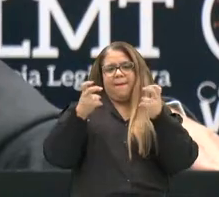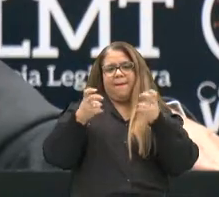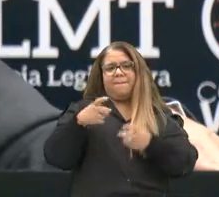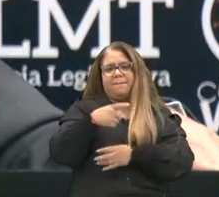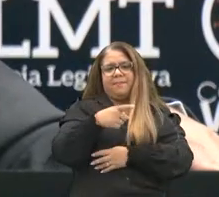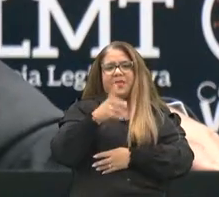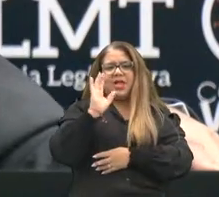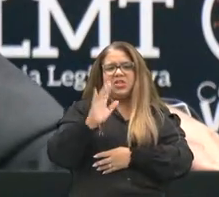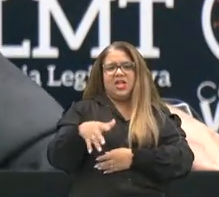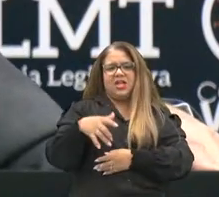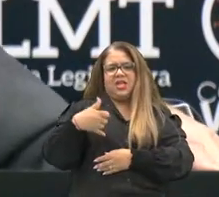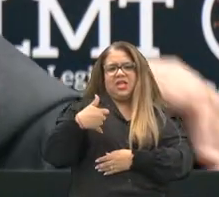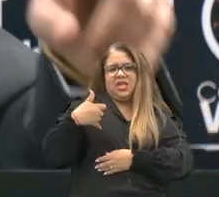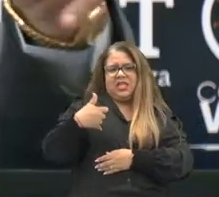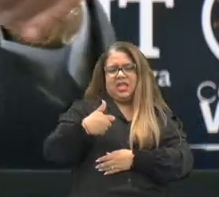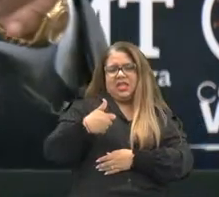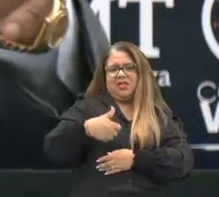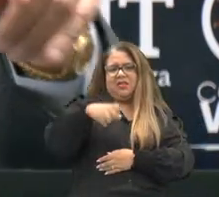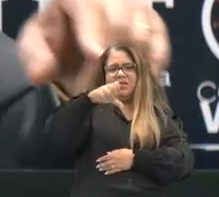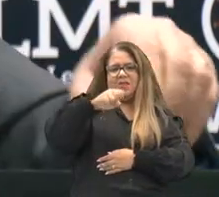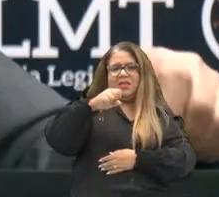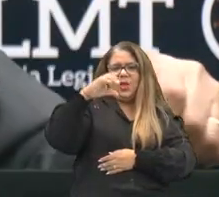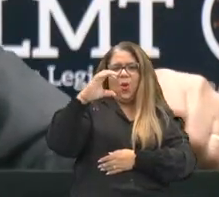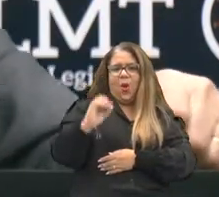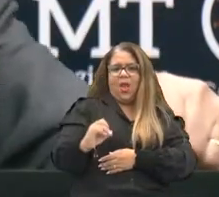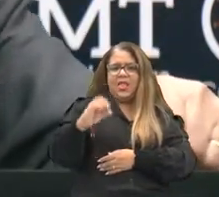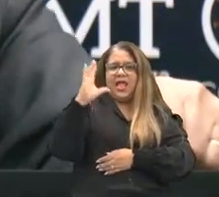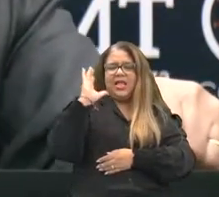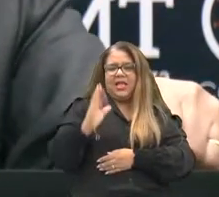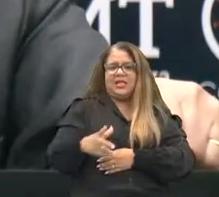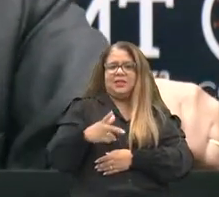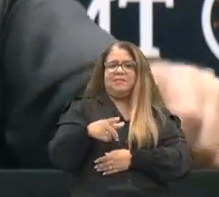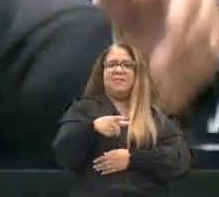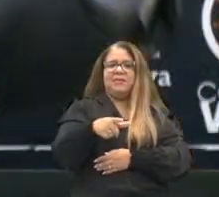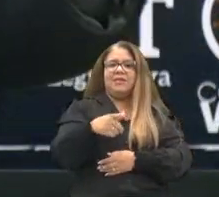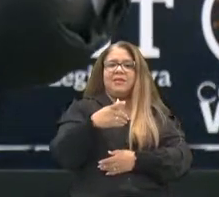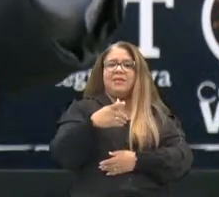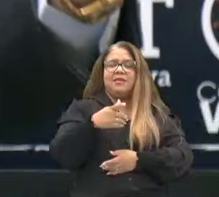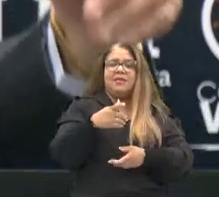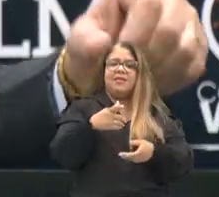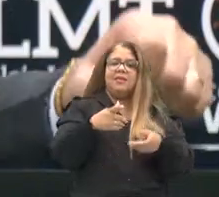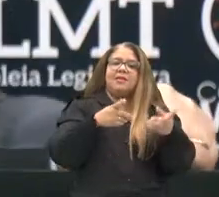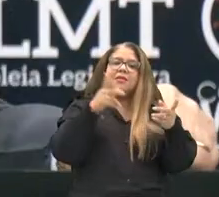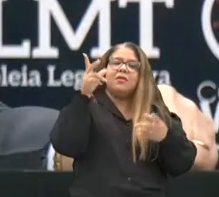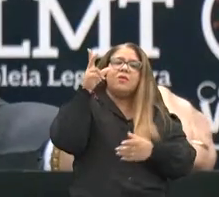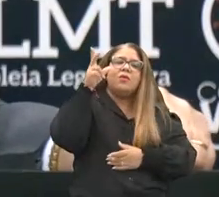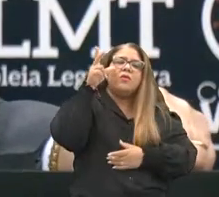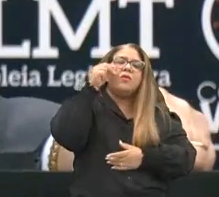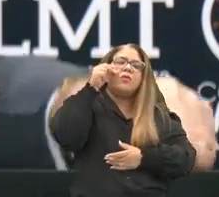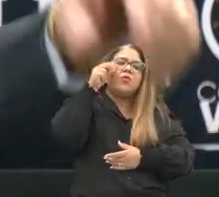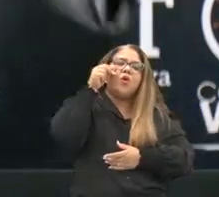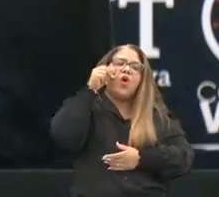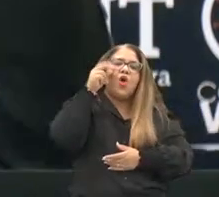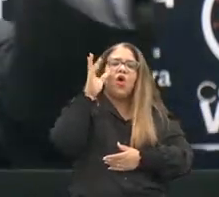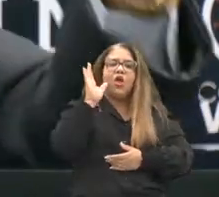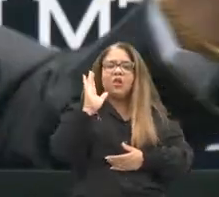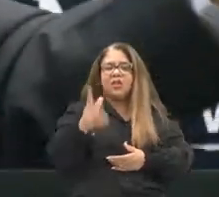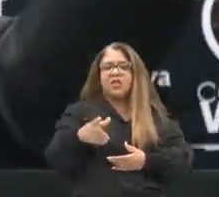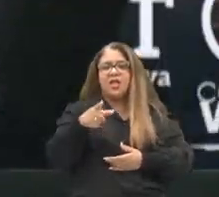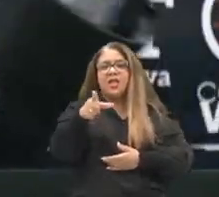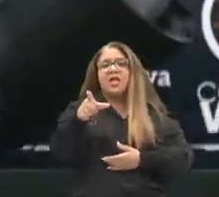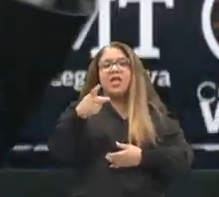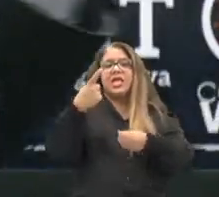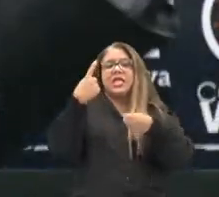estar com 80 anos, né, Hilton? Está até de boca aberta já ali, louco para dormir. Mas tem uma história esse homem. Ele abriu Juína lá